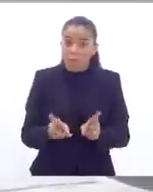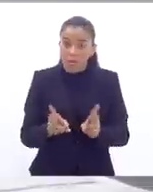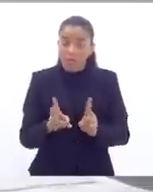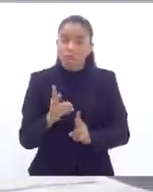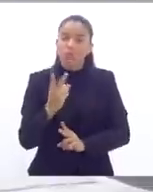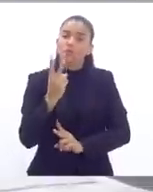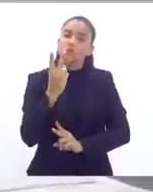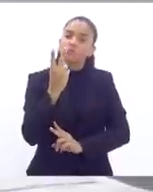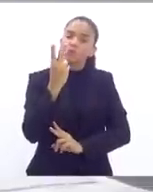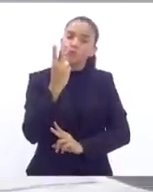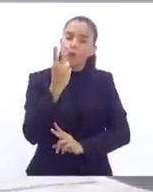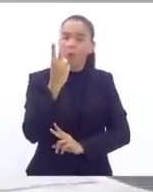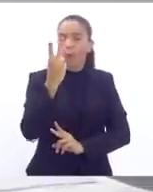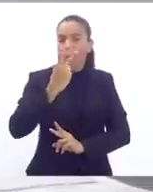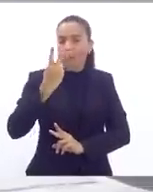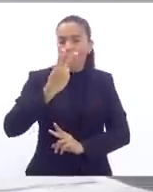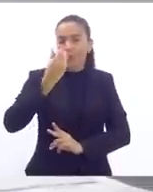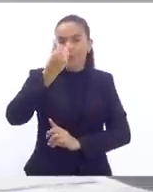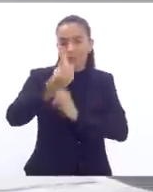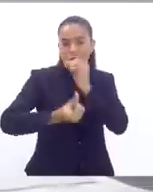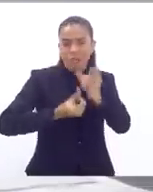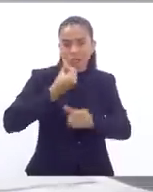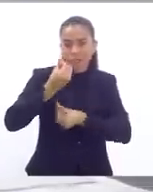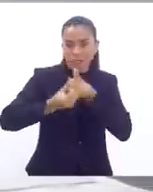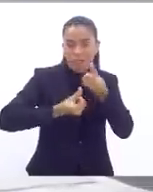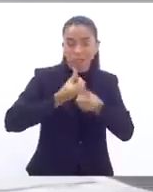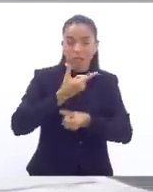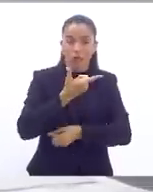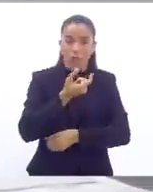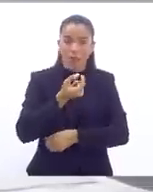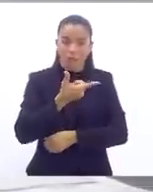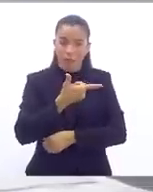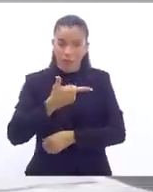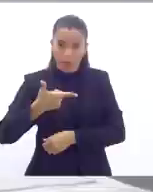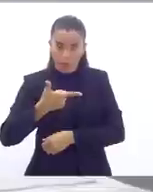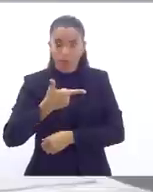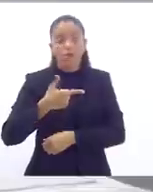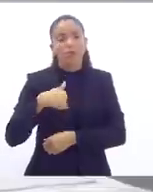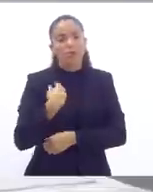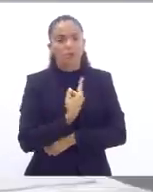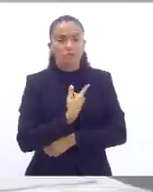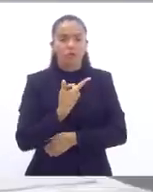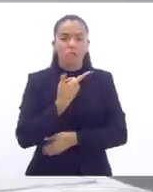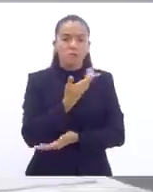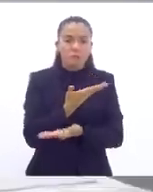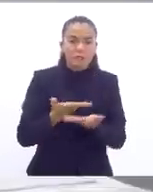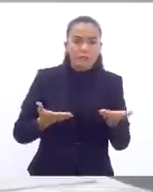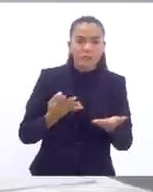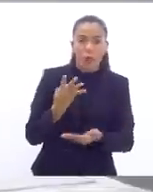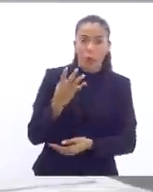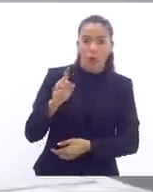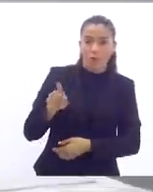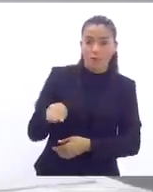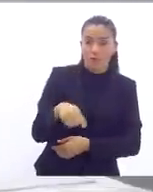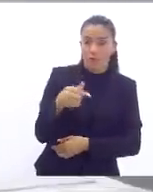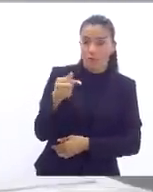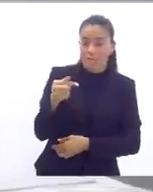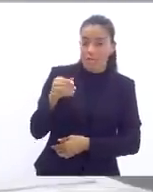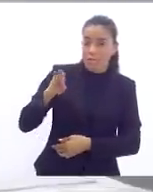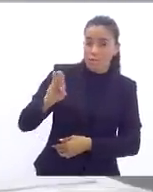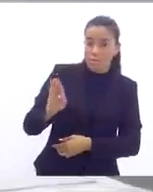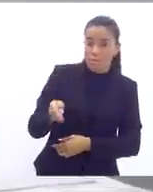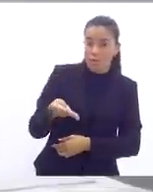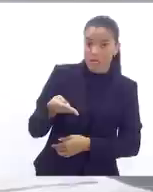segundo semestre de 2022 nós temos perdido 4,7